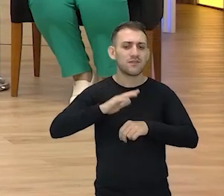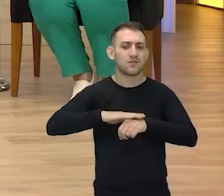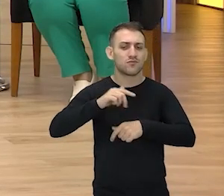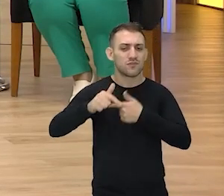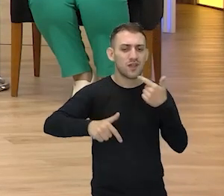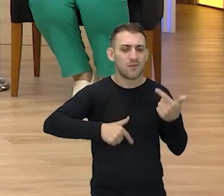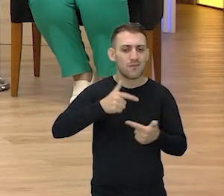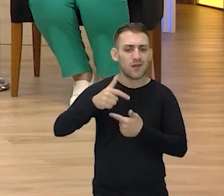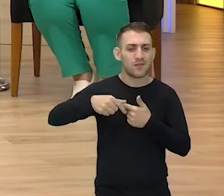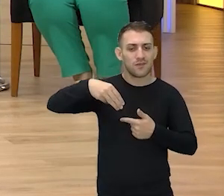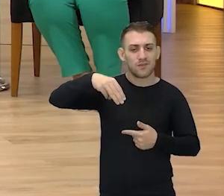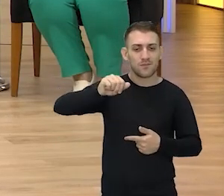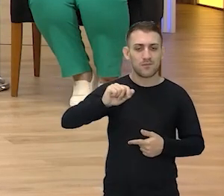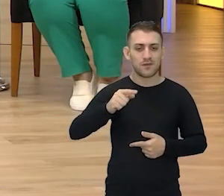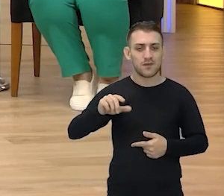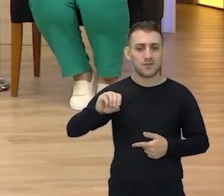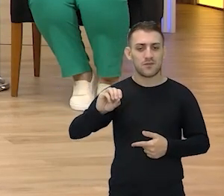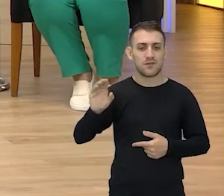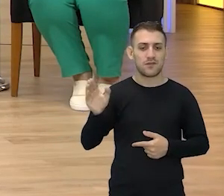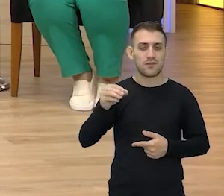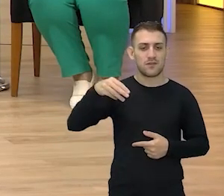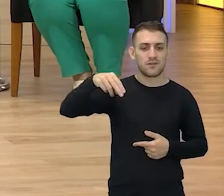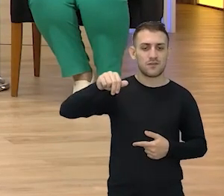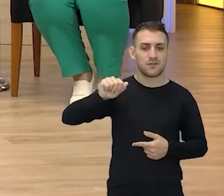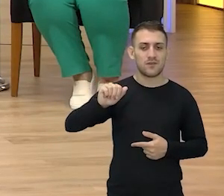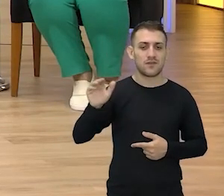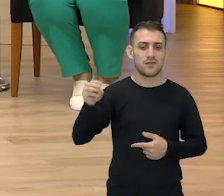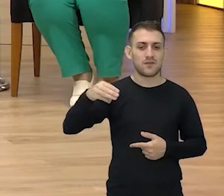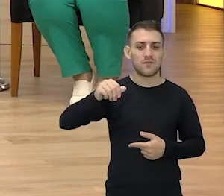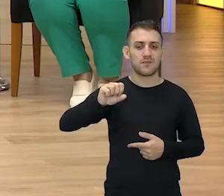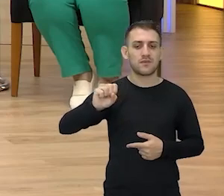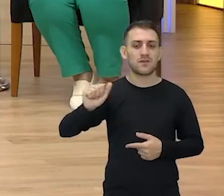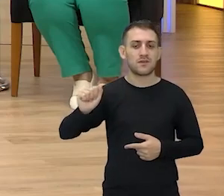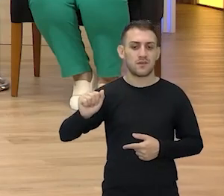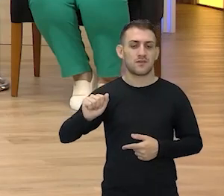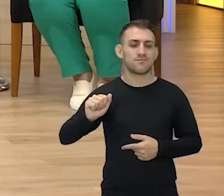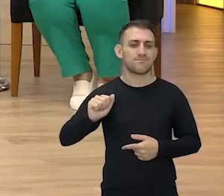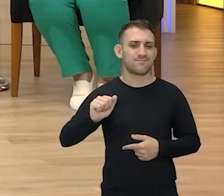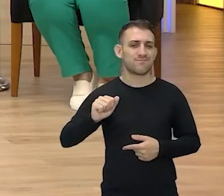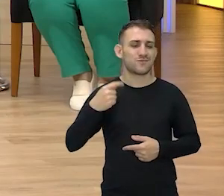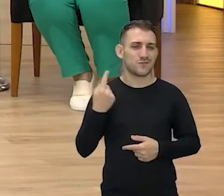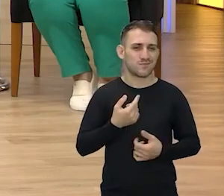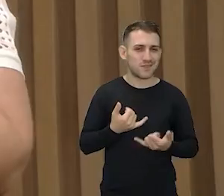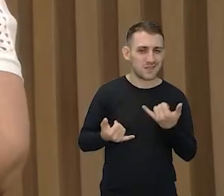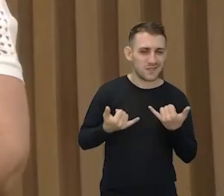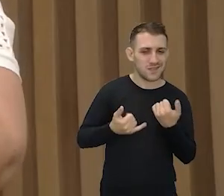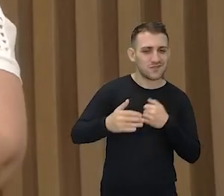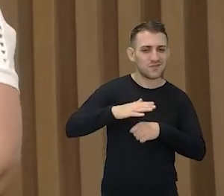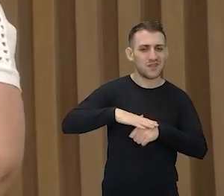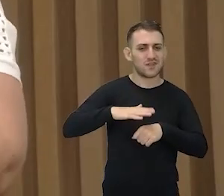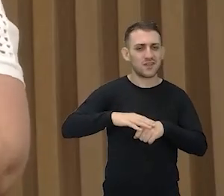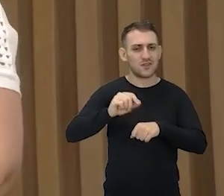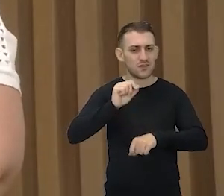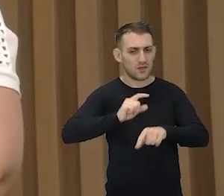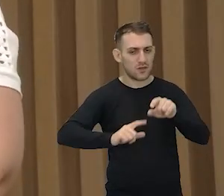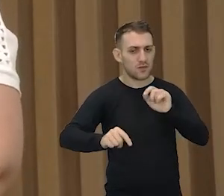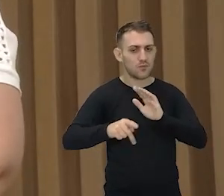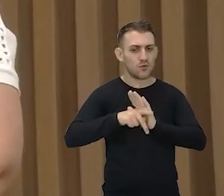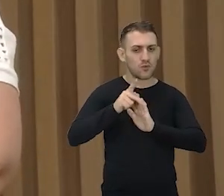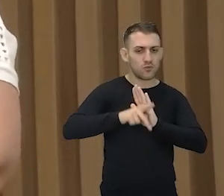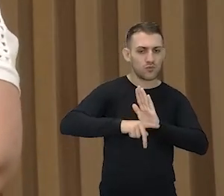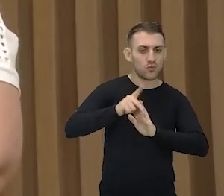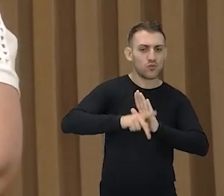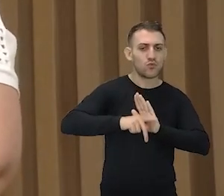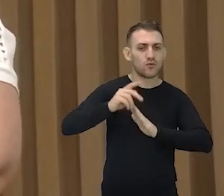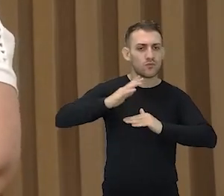massa que o mapa traz tanto, né? Então, um pouco do que nos motivou a fazer a seleção desse projeto como